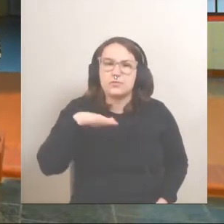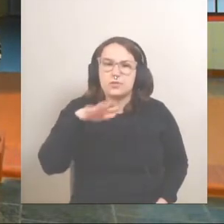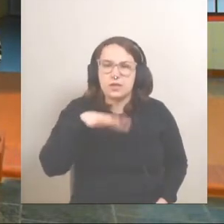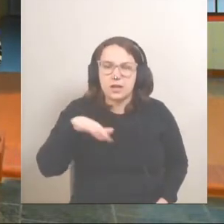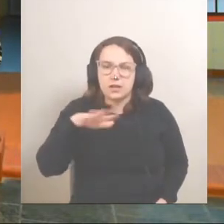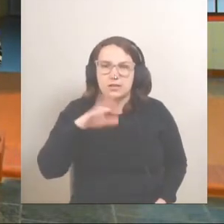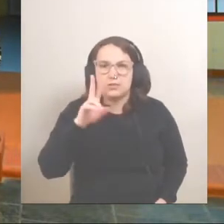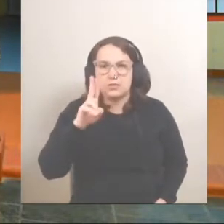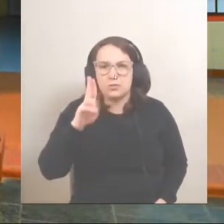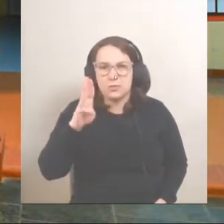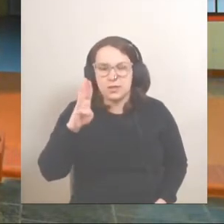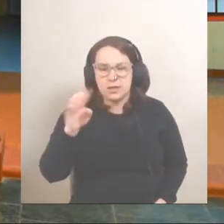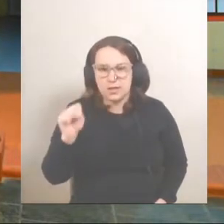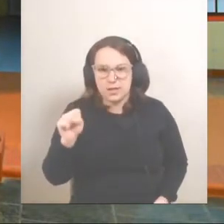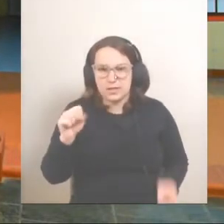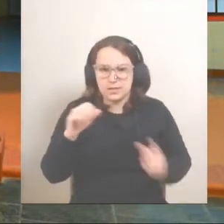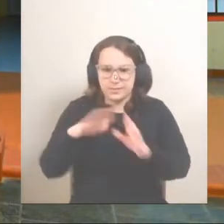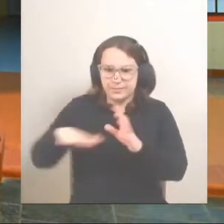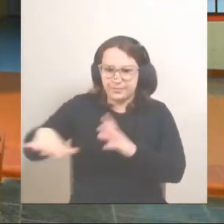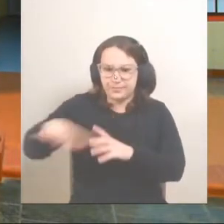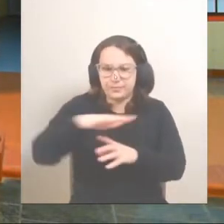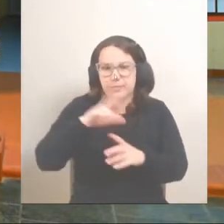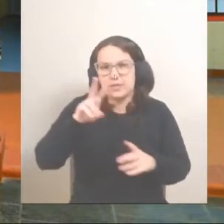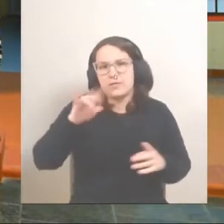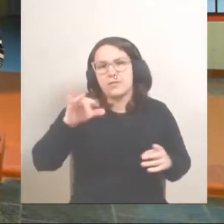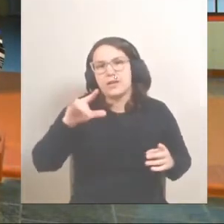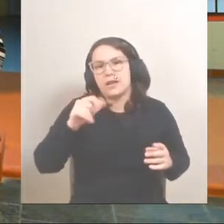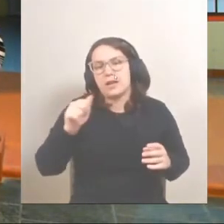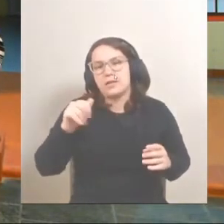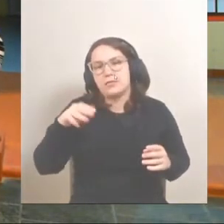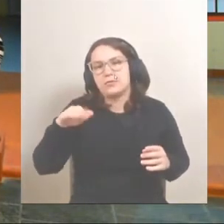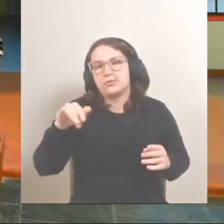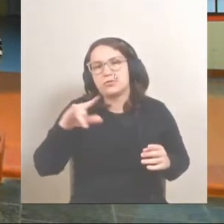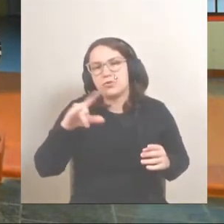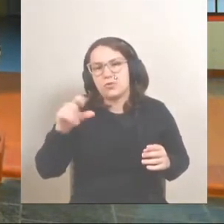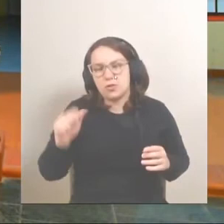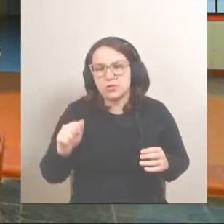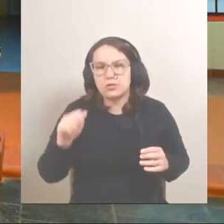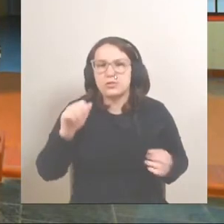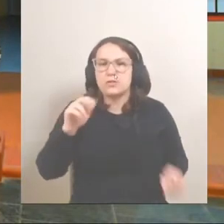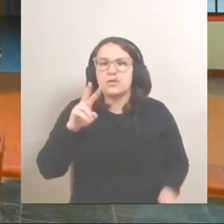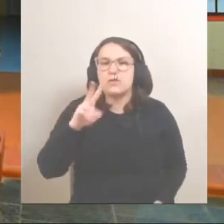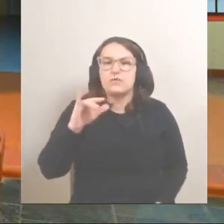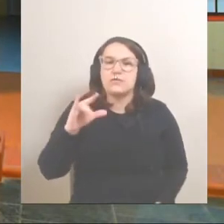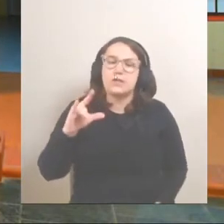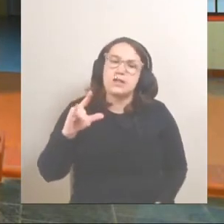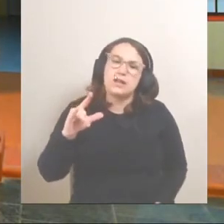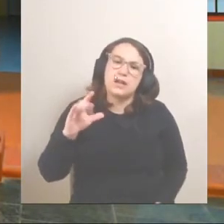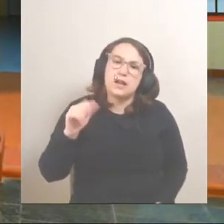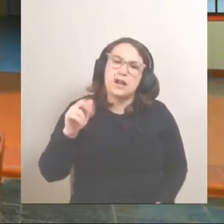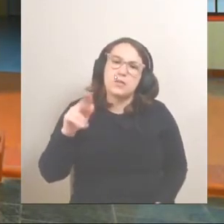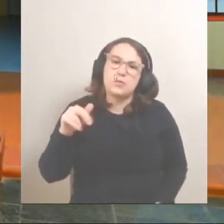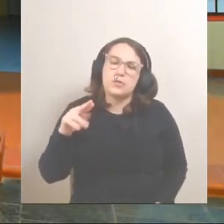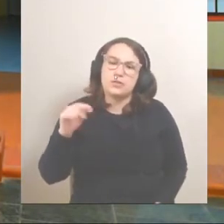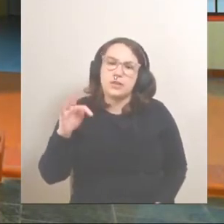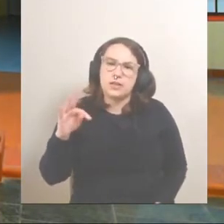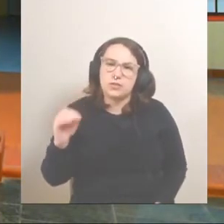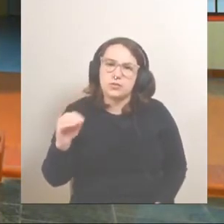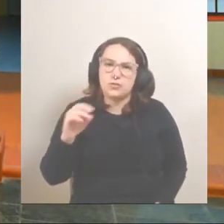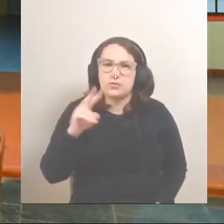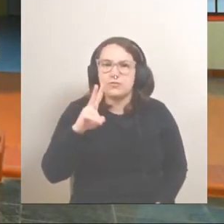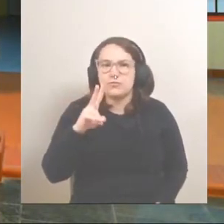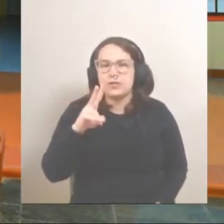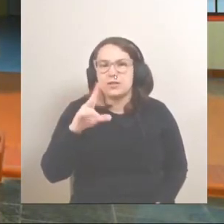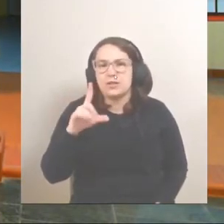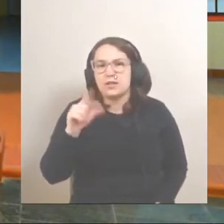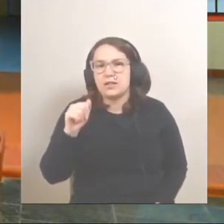UBS atende os seguintes bairros: Vila Munhoz, Vila Barbosa, Vila Carboneto, Vila Carolina, Bairro